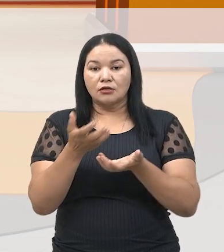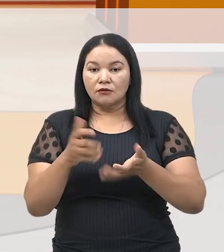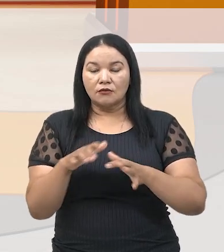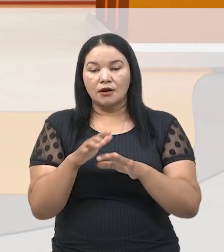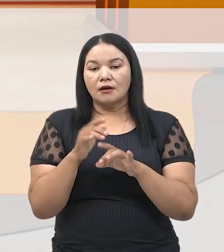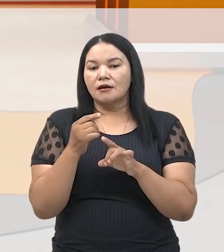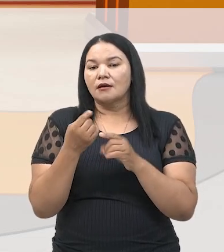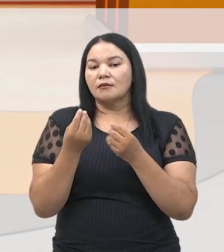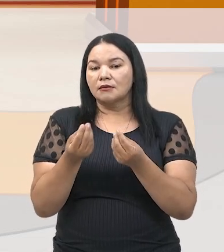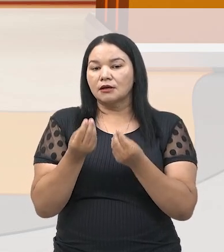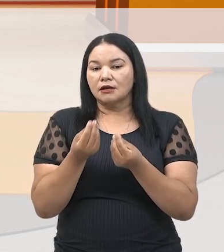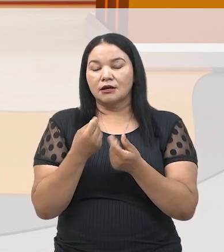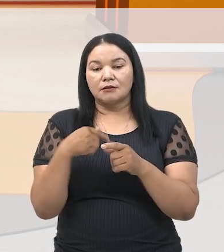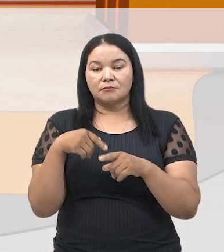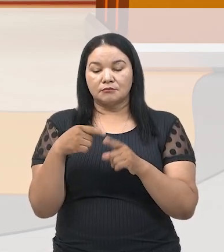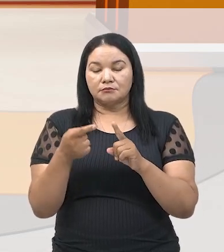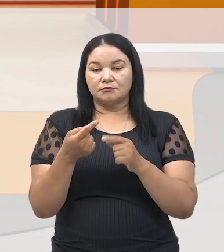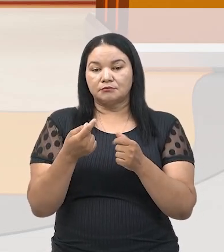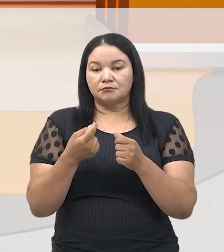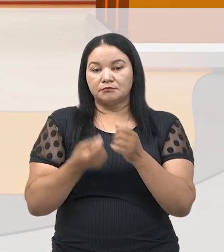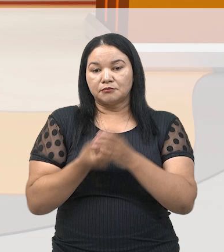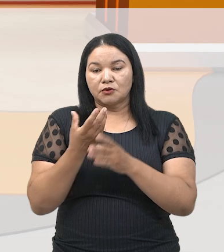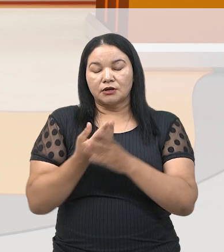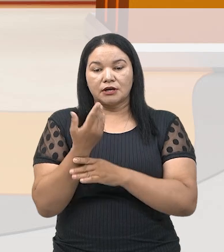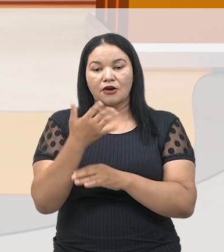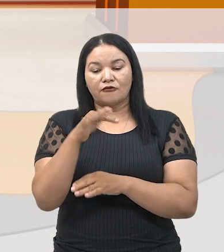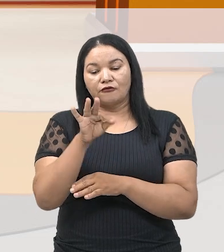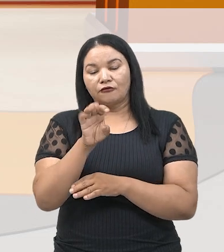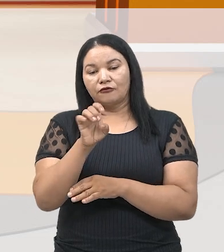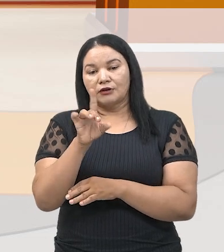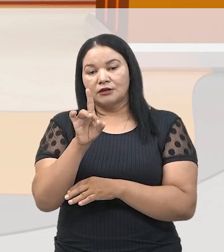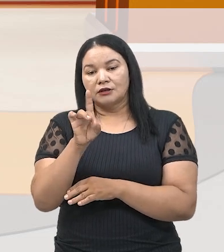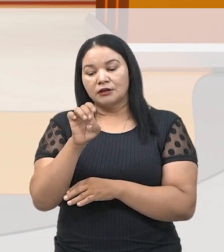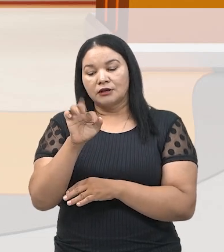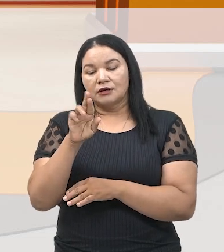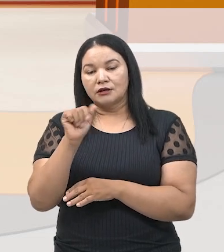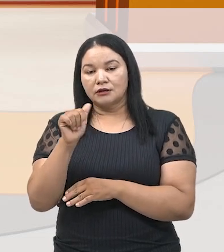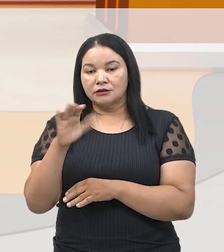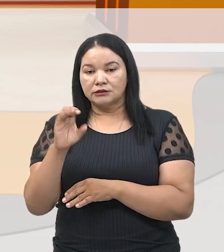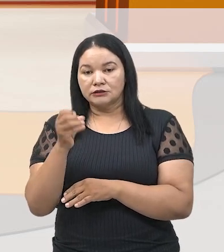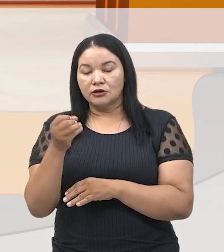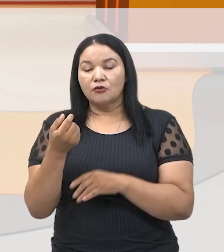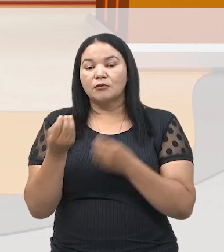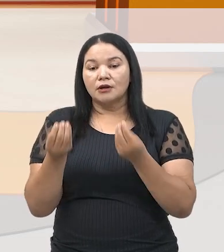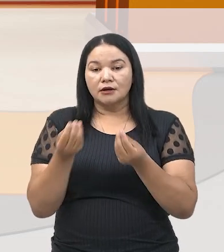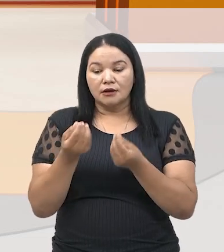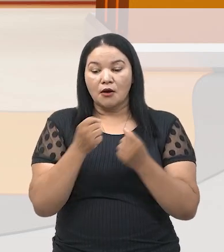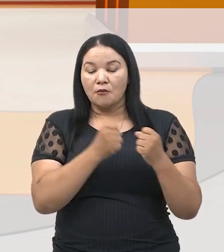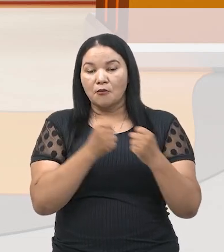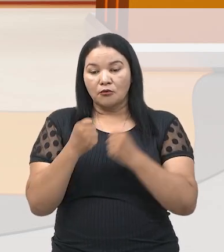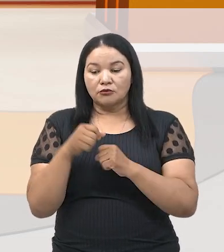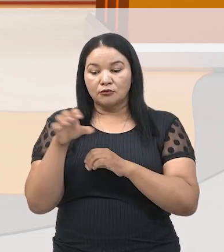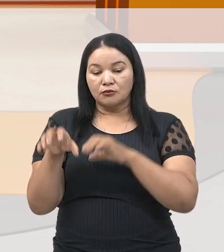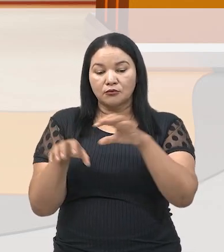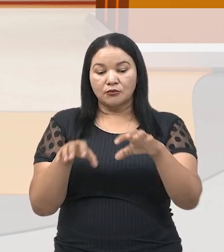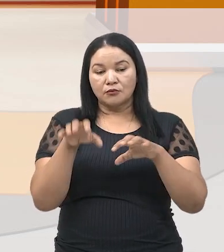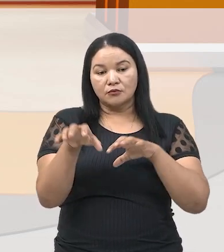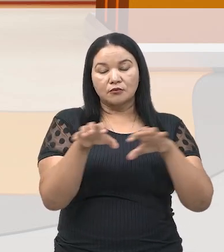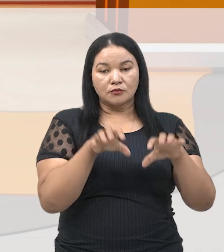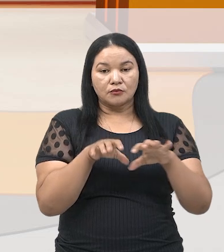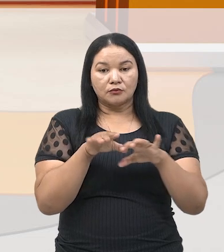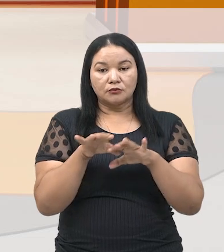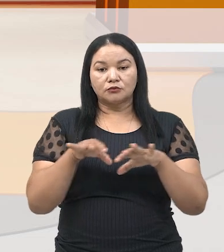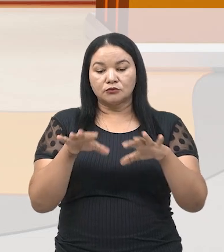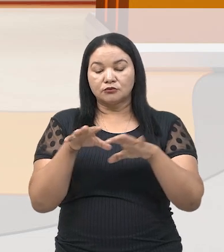quê? A federação, houvesse ali justamente a distribuição do poder, em que houvesse ali